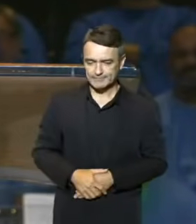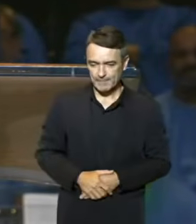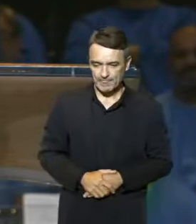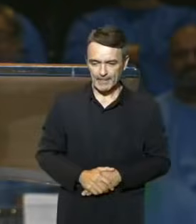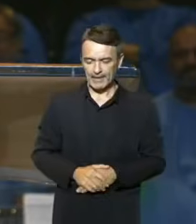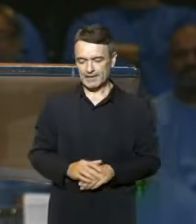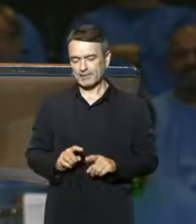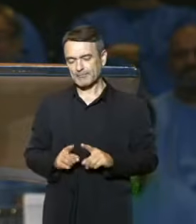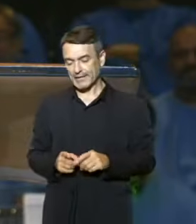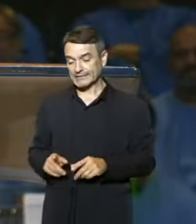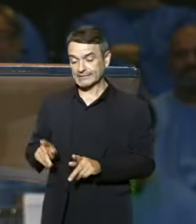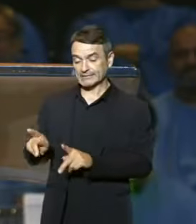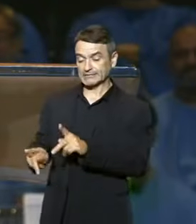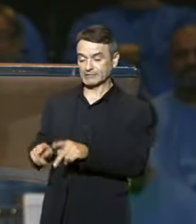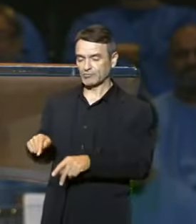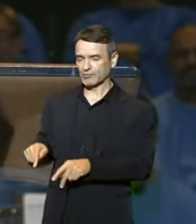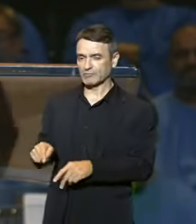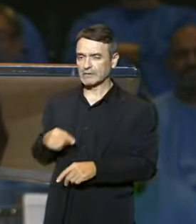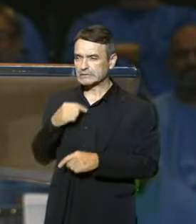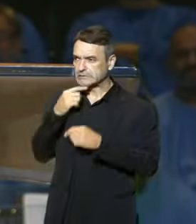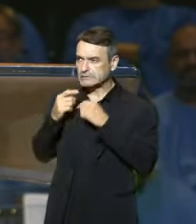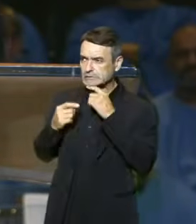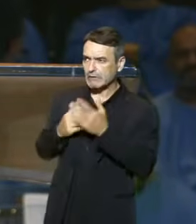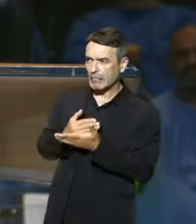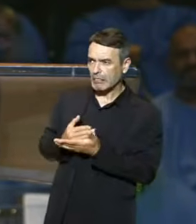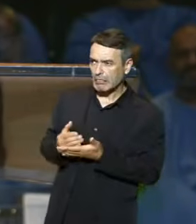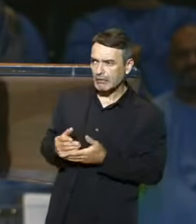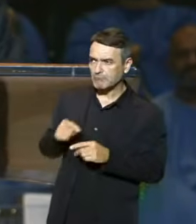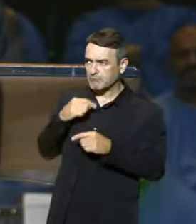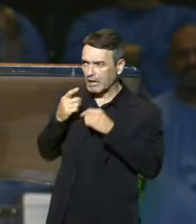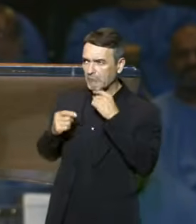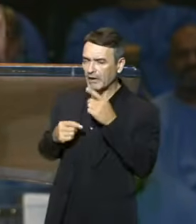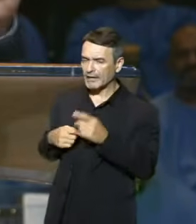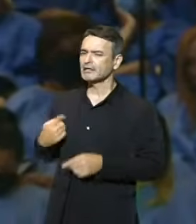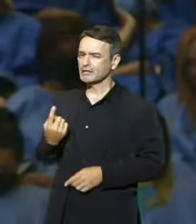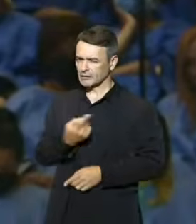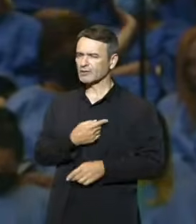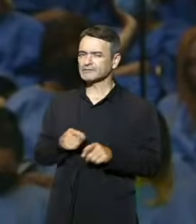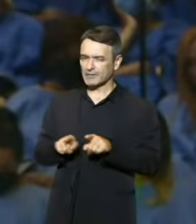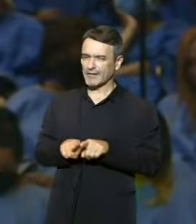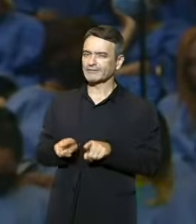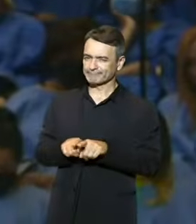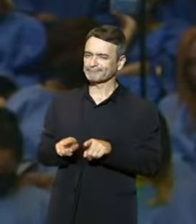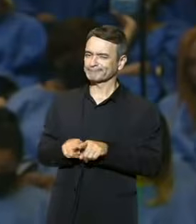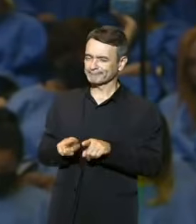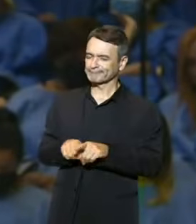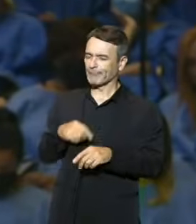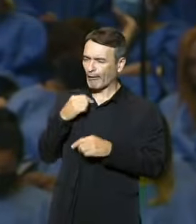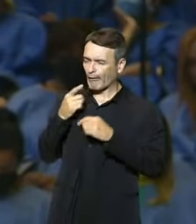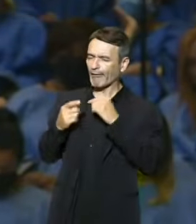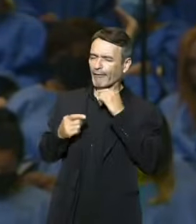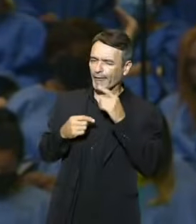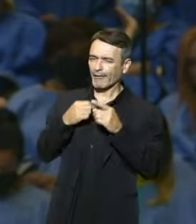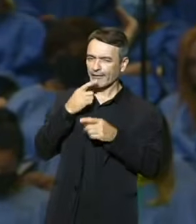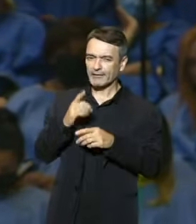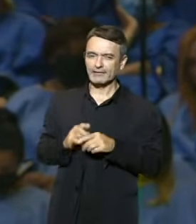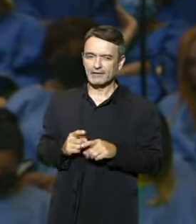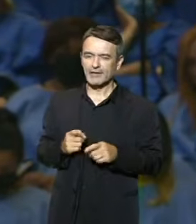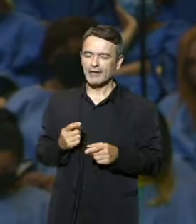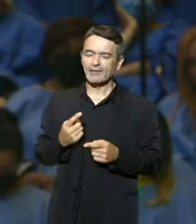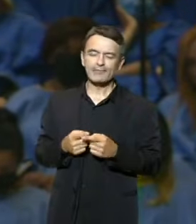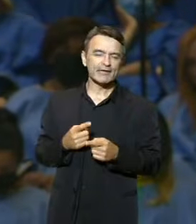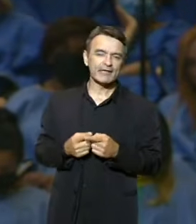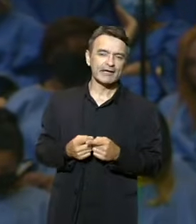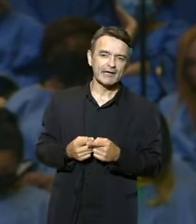Mas eles começam a murmurar. E sabe, a gente também murmura. Sabe por quê? Porque lugar do deserto,